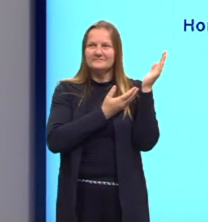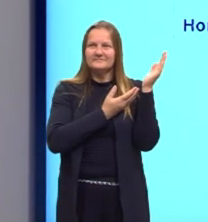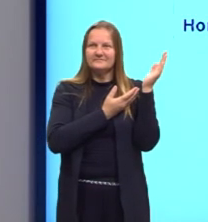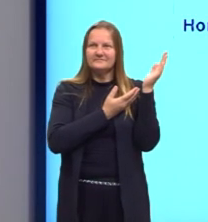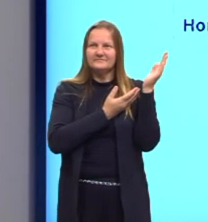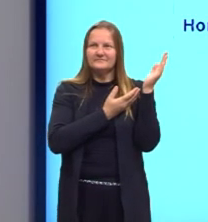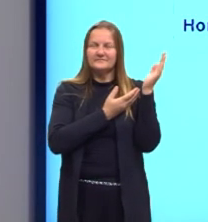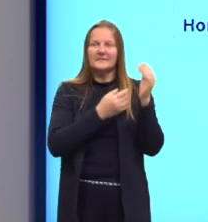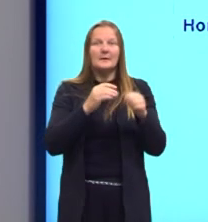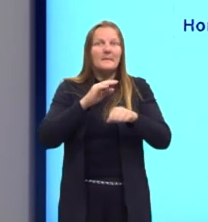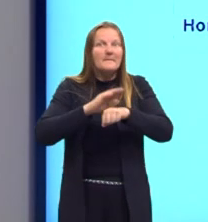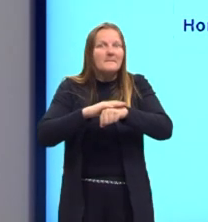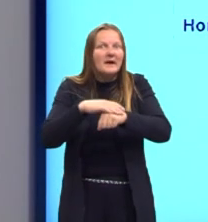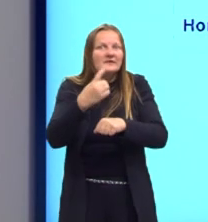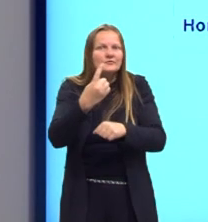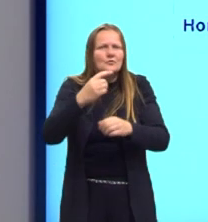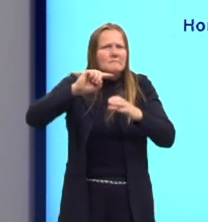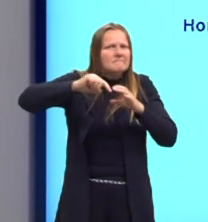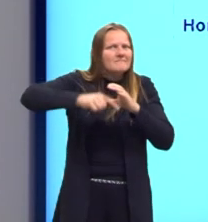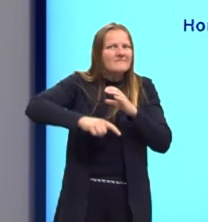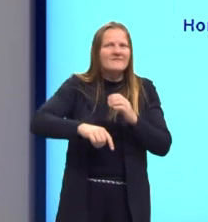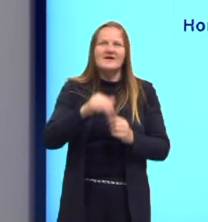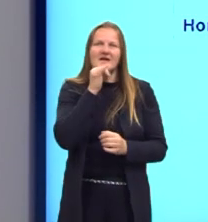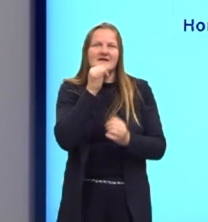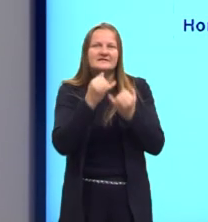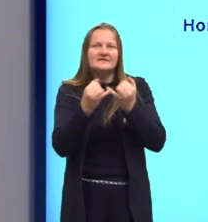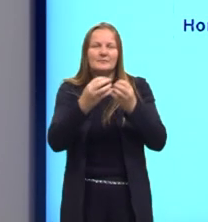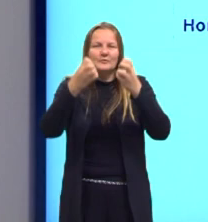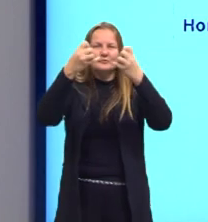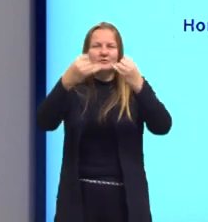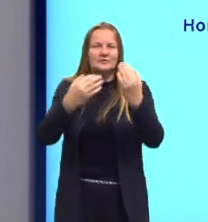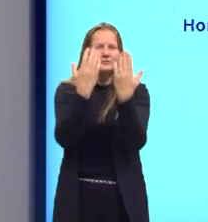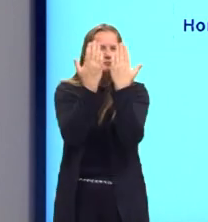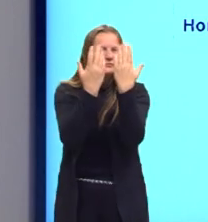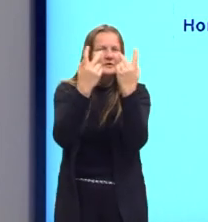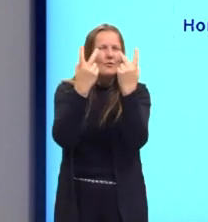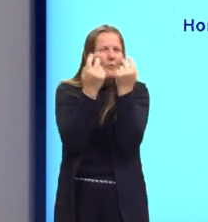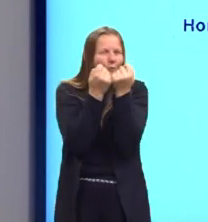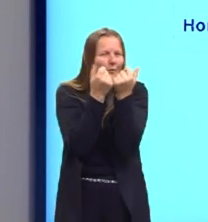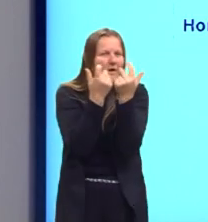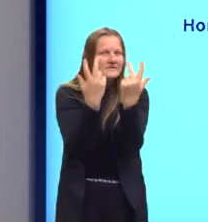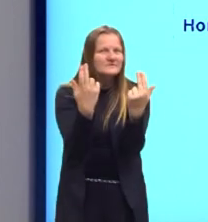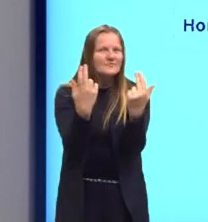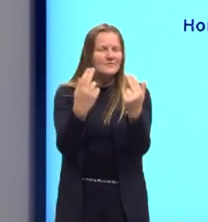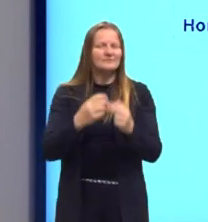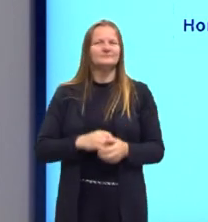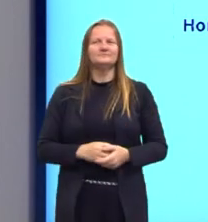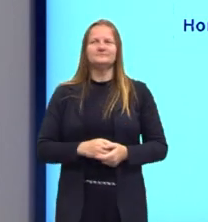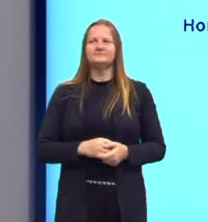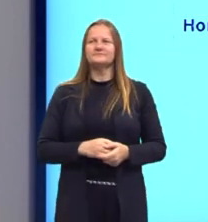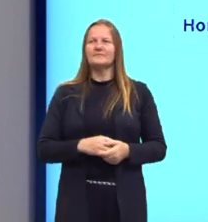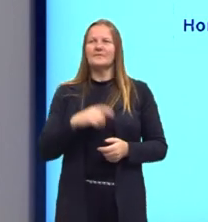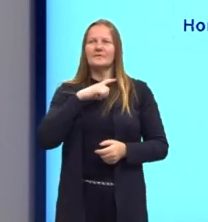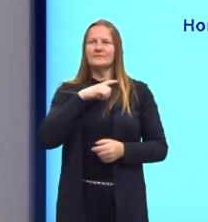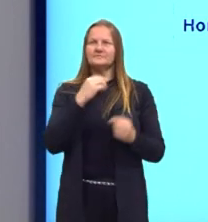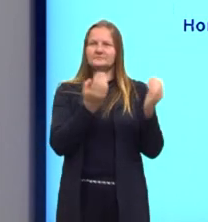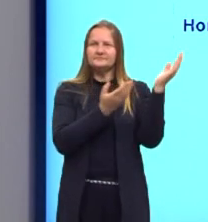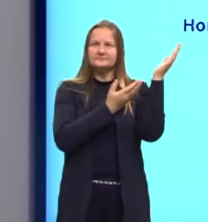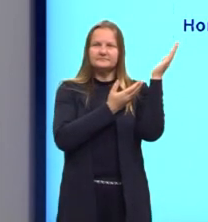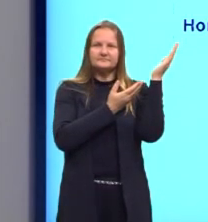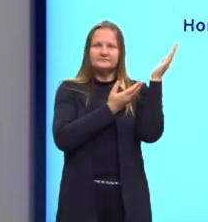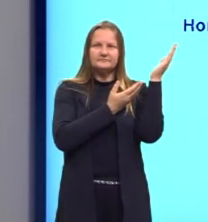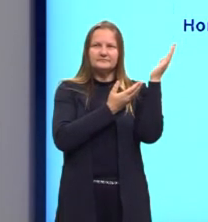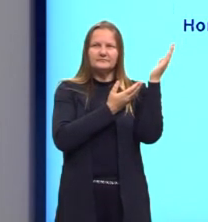é mais um exemplo para ficar bem certinho aí a homologia na mente de vocês aqui nós temos mais um exemplo